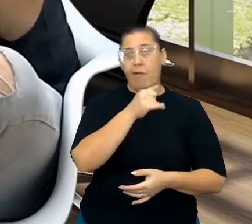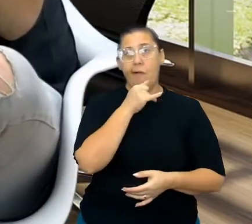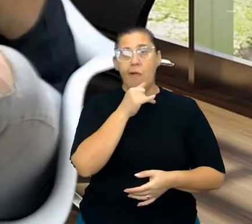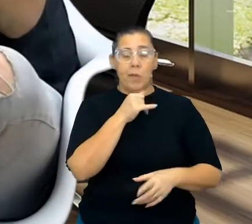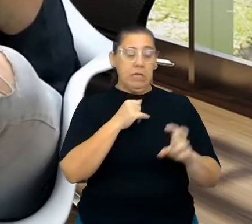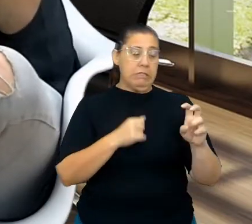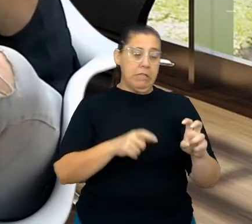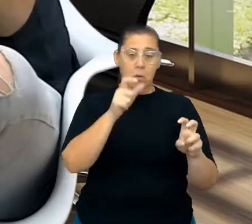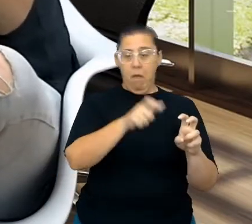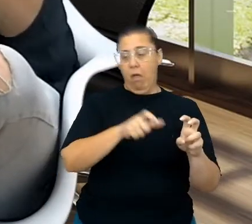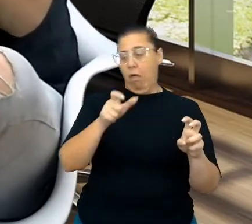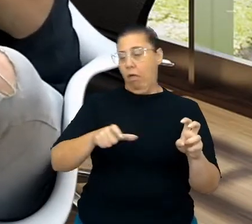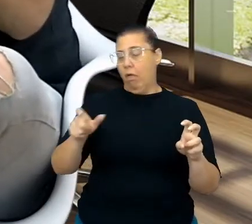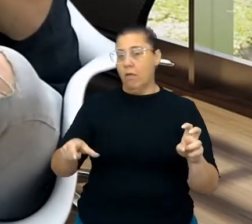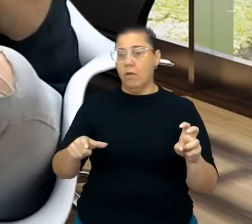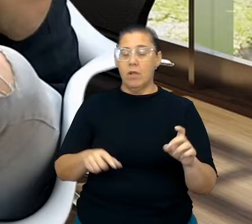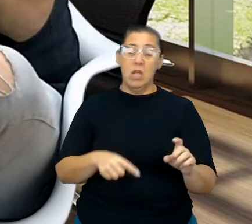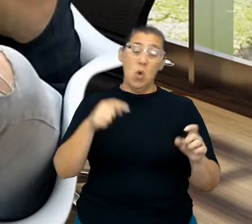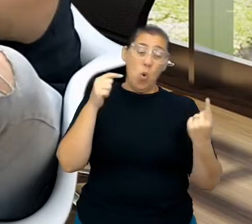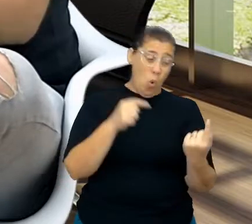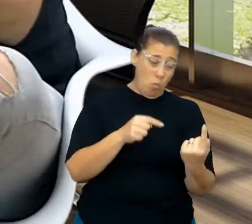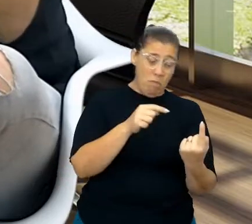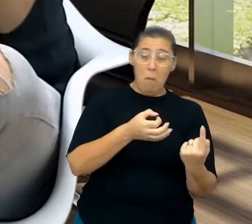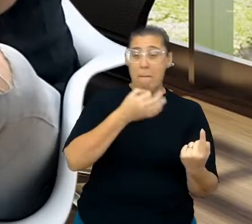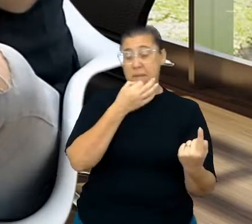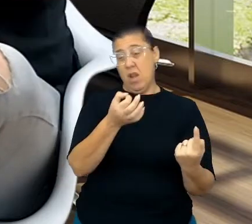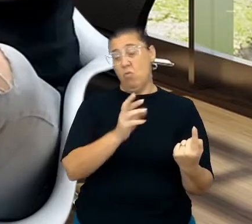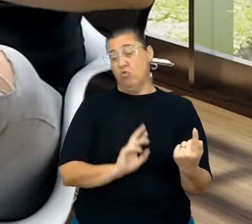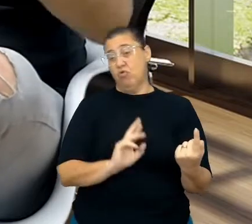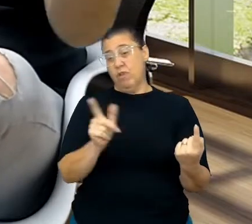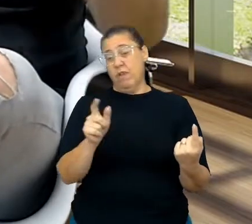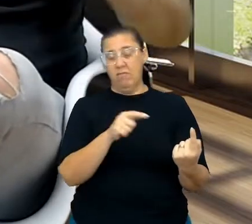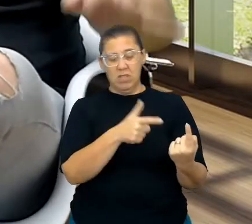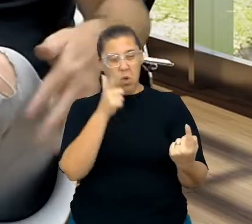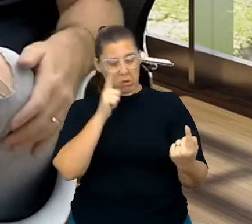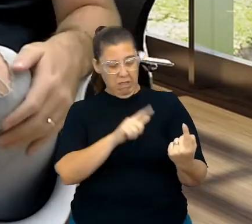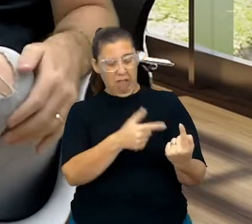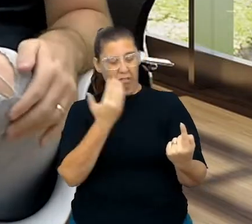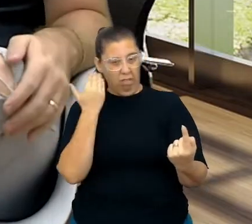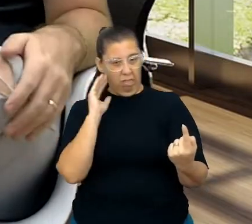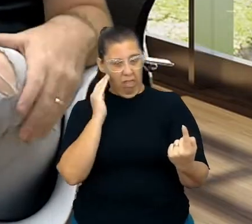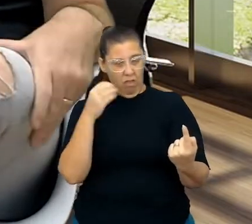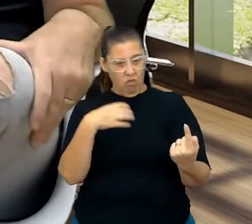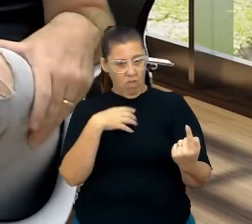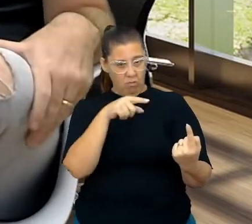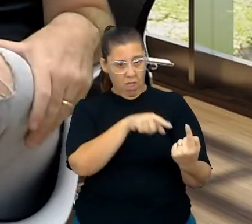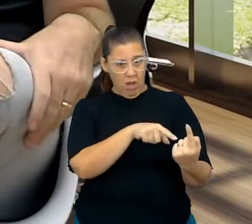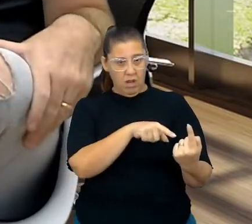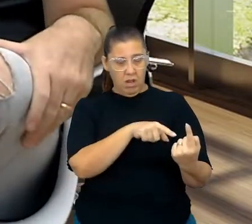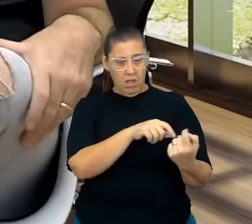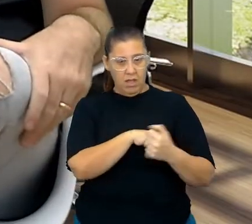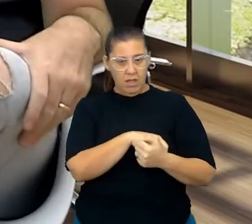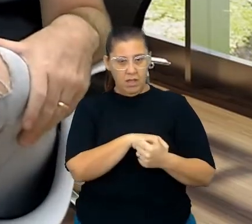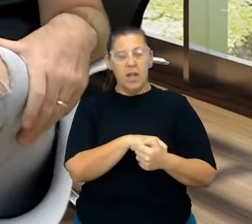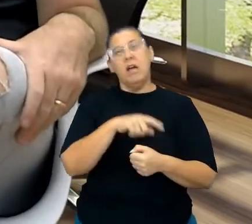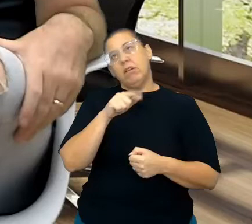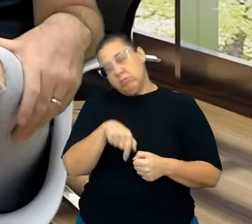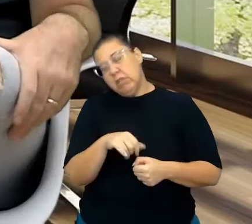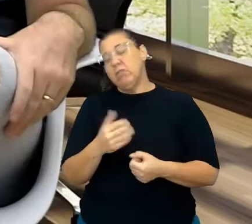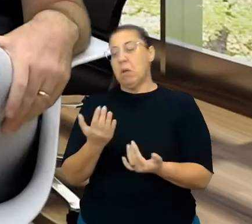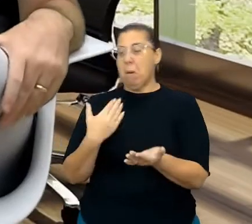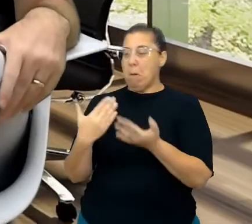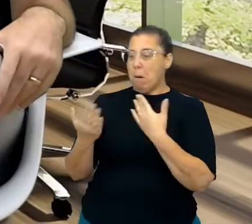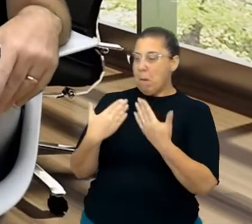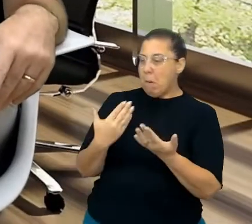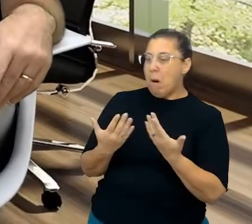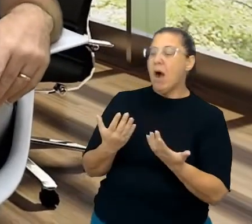esse trabalho, e tem um que tem opinião diferente. Você consegue lidar bem com isso? Sim, é só a gente conversar